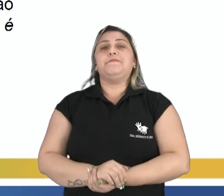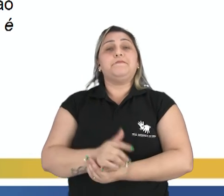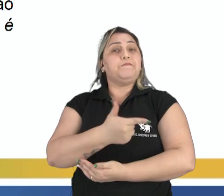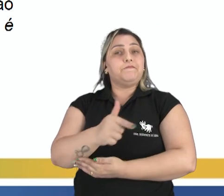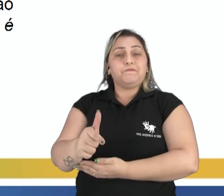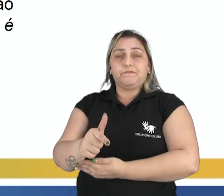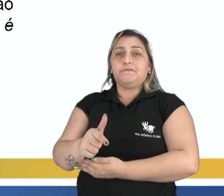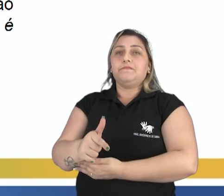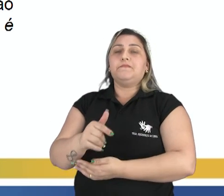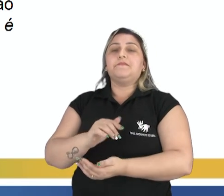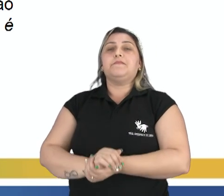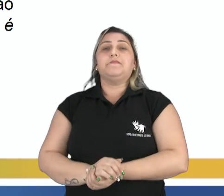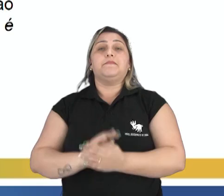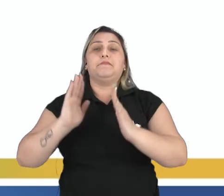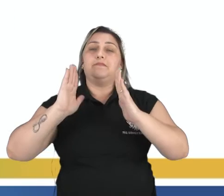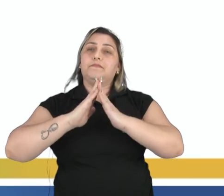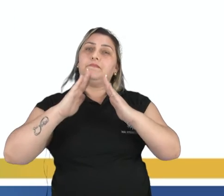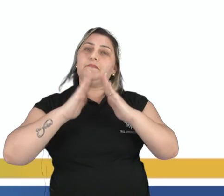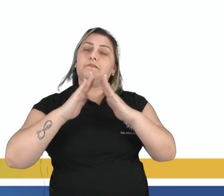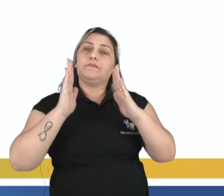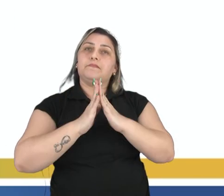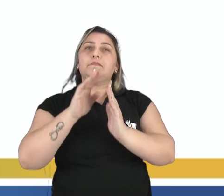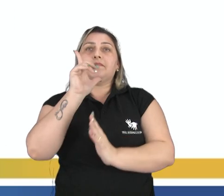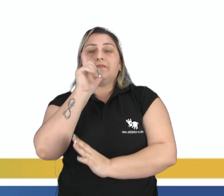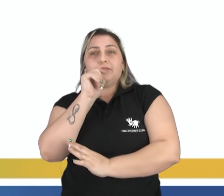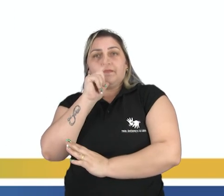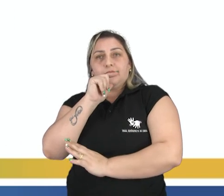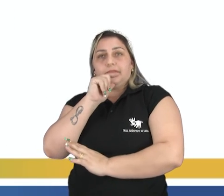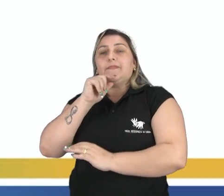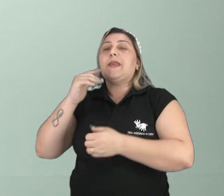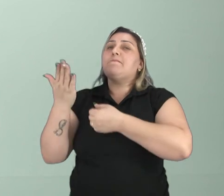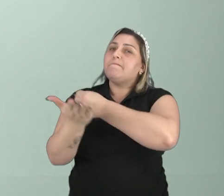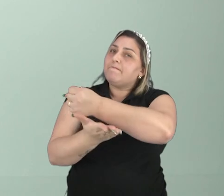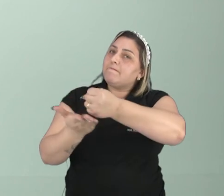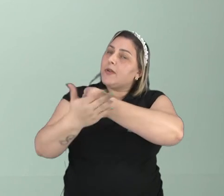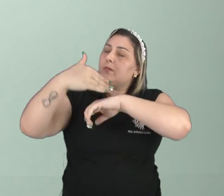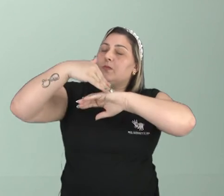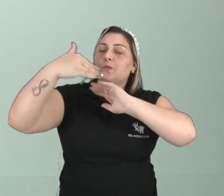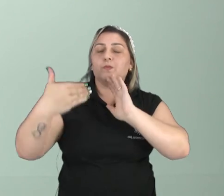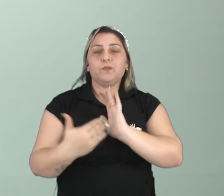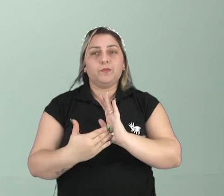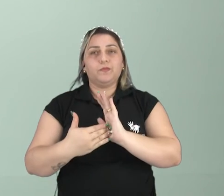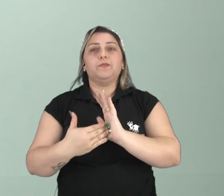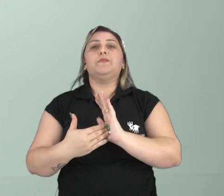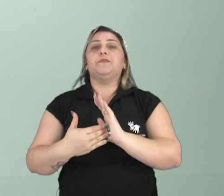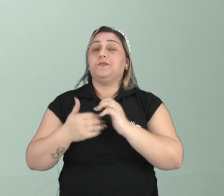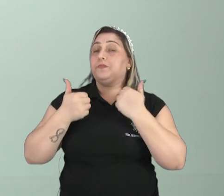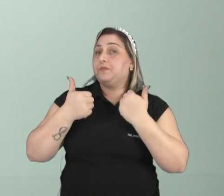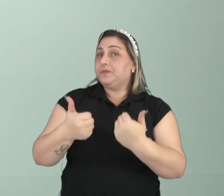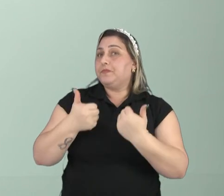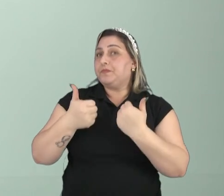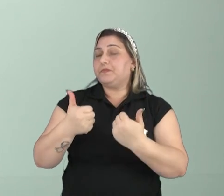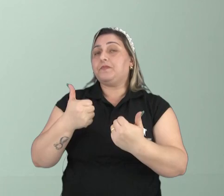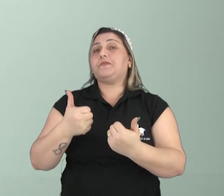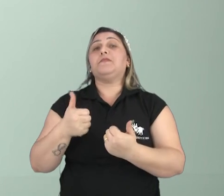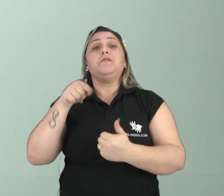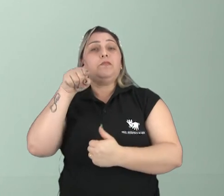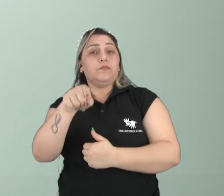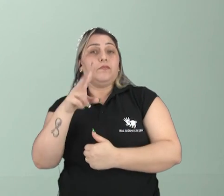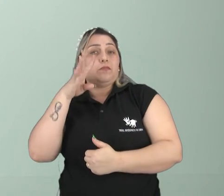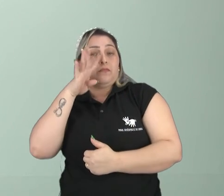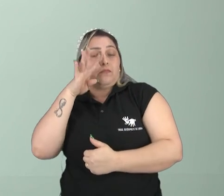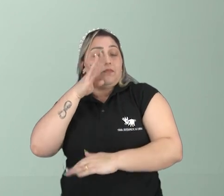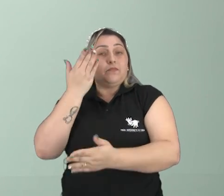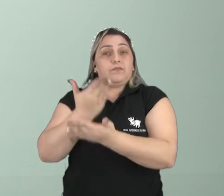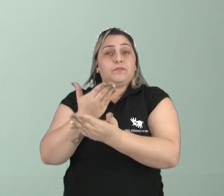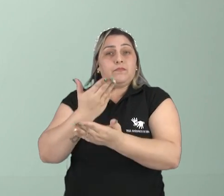na sua casa a água que é base para a nossa sobrevivência, tá bom? Então, para que você possa rever essa aula,